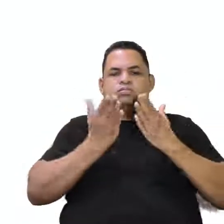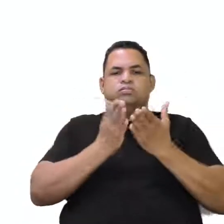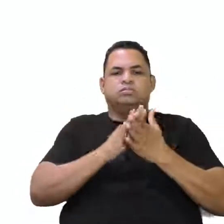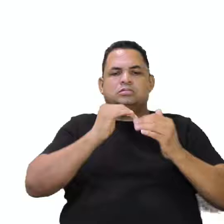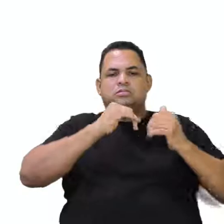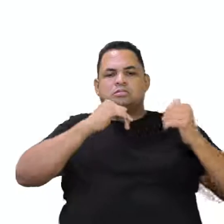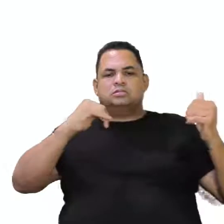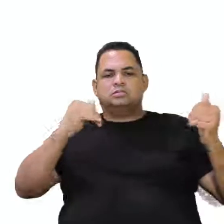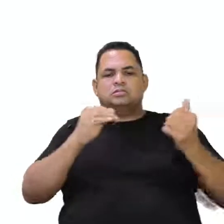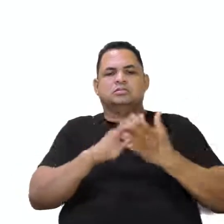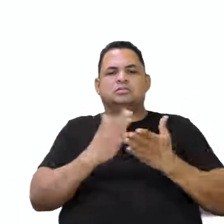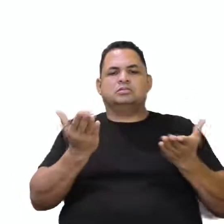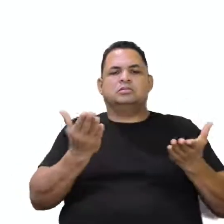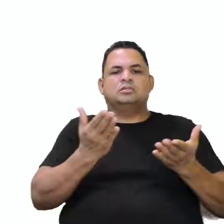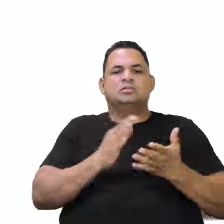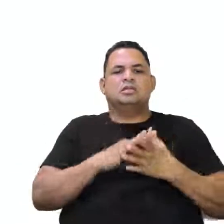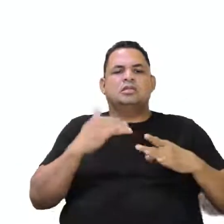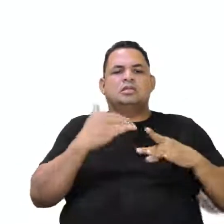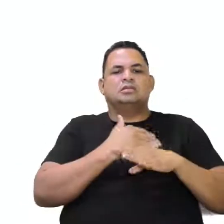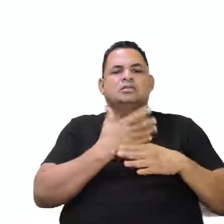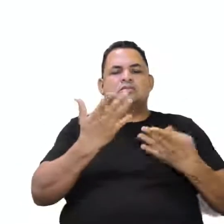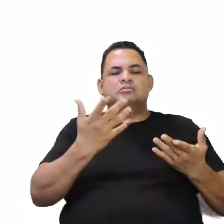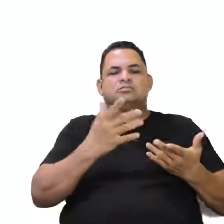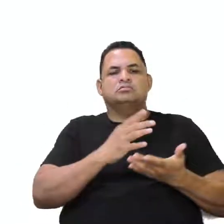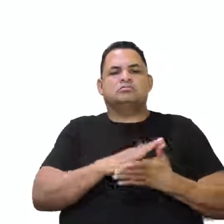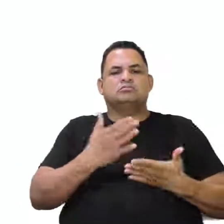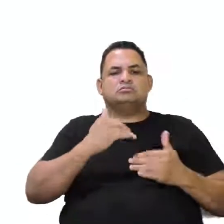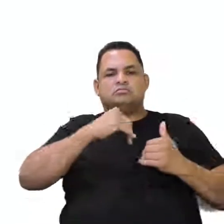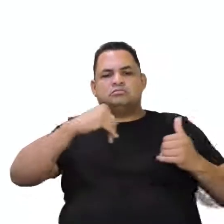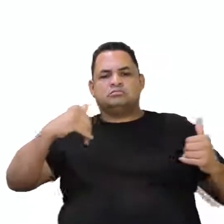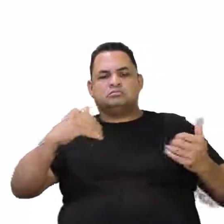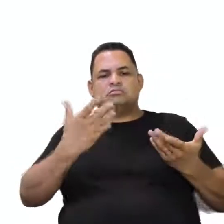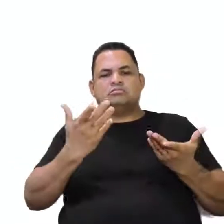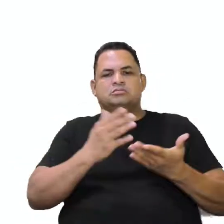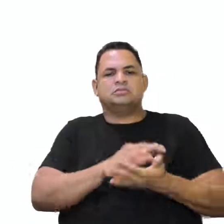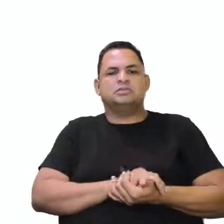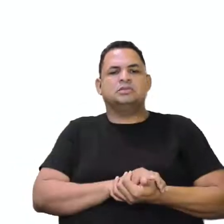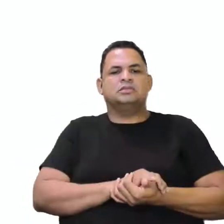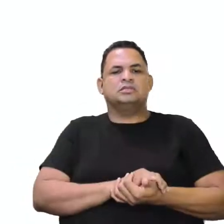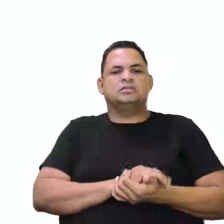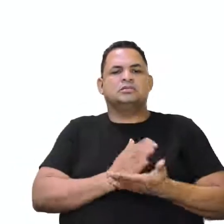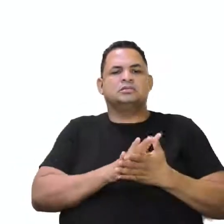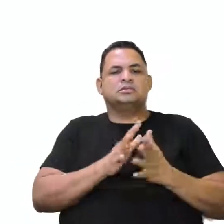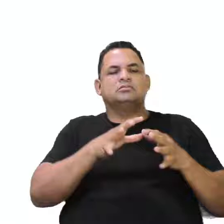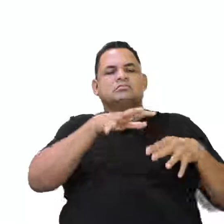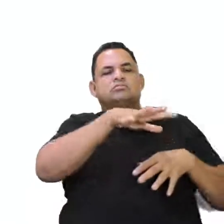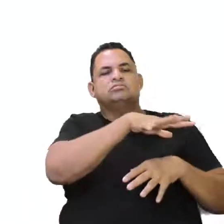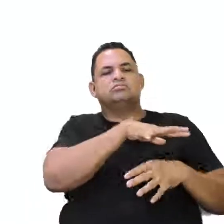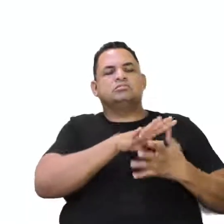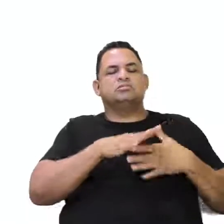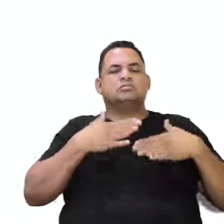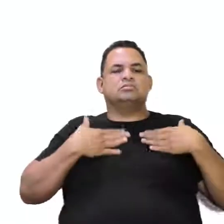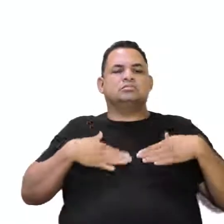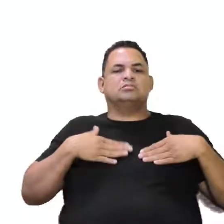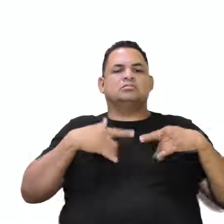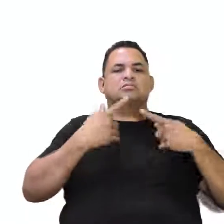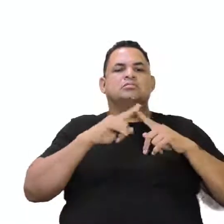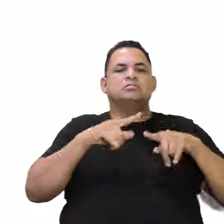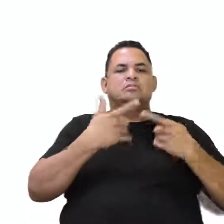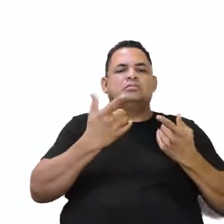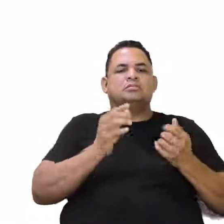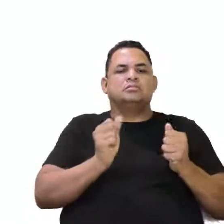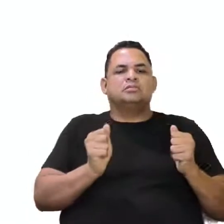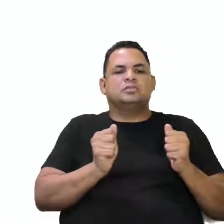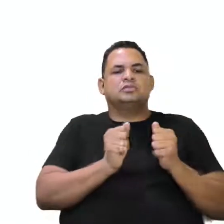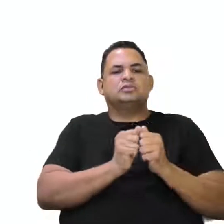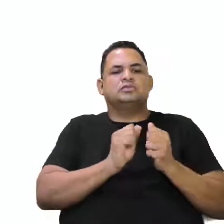isolar um pouquinho, quero sair da área urbana, tá cheia de, né? Minha cabeça está cheia, eu vou lá para um lugar mais tranquilo. Só que aí você vai